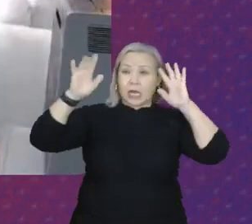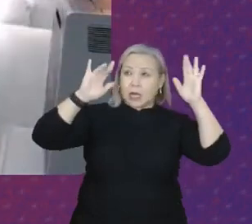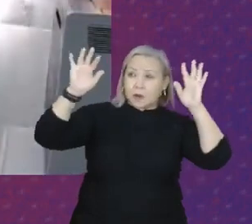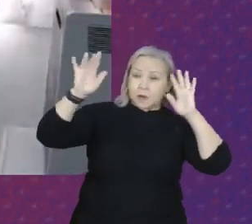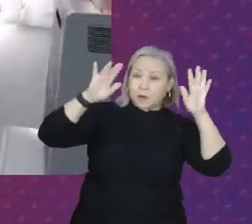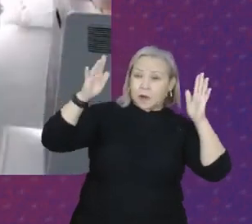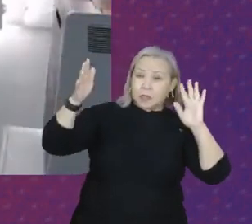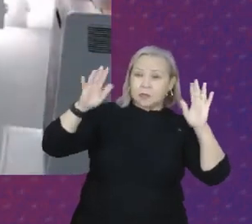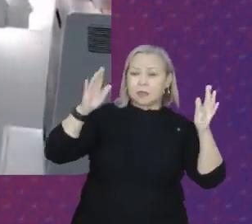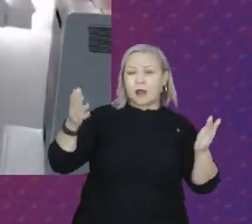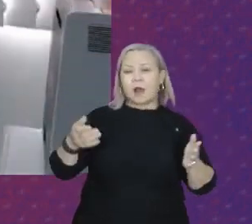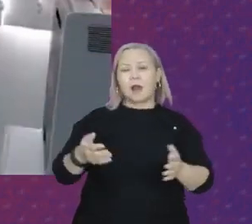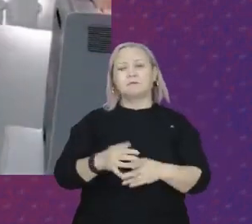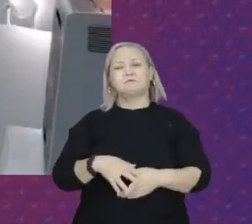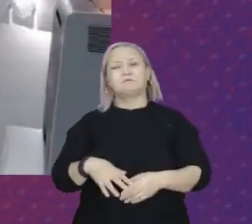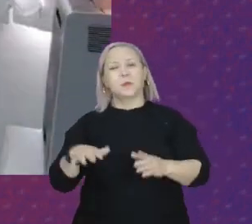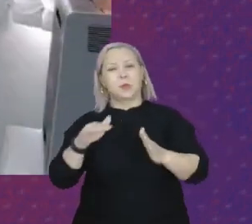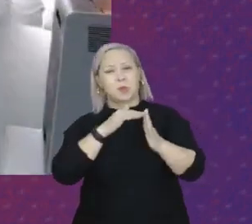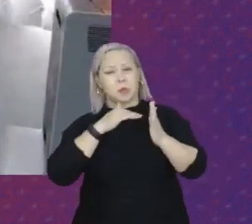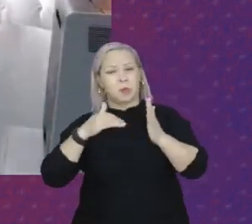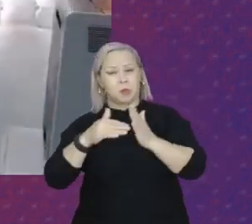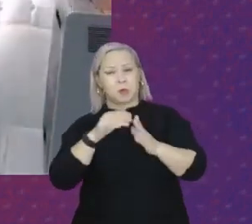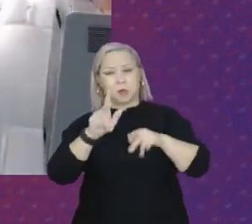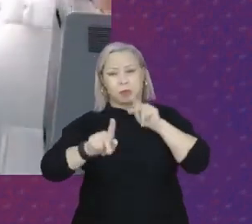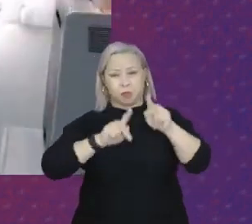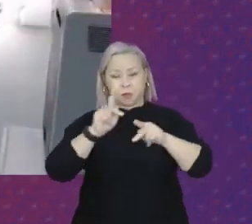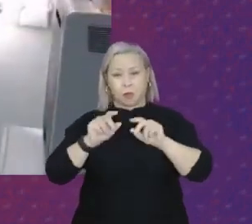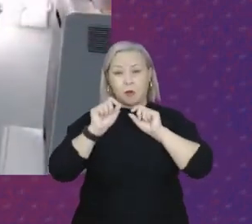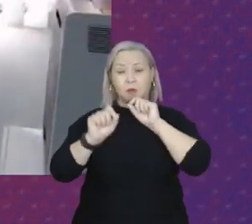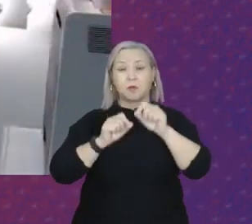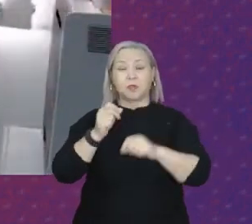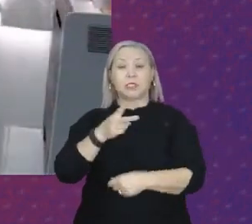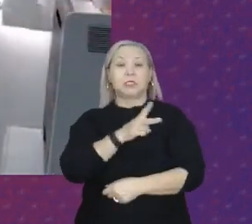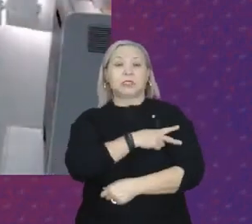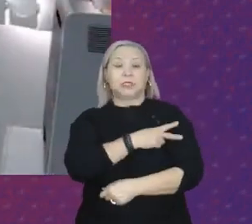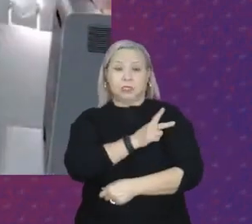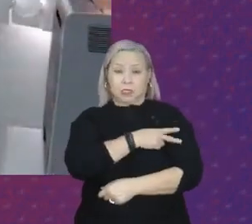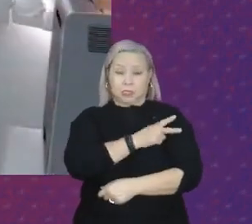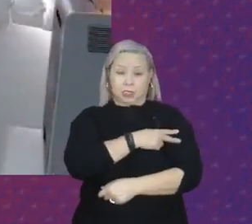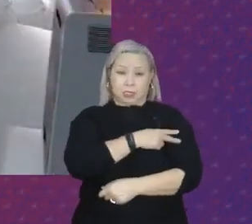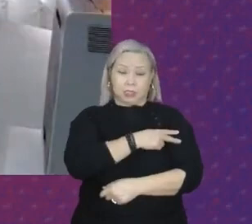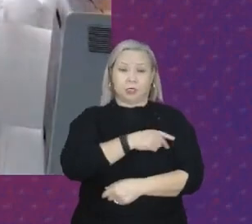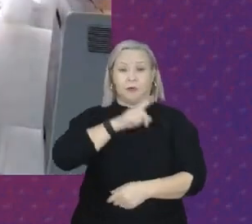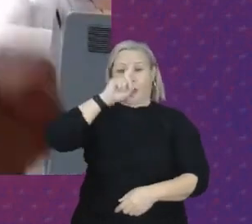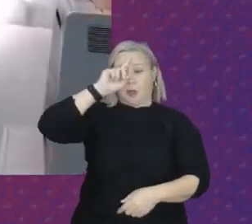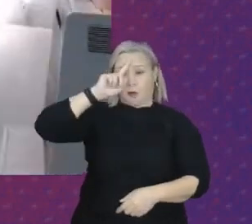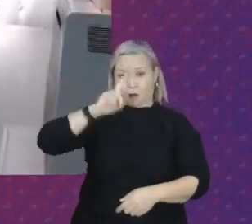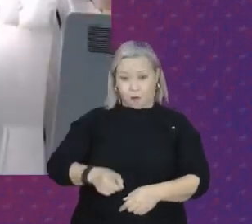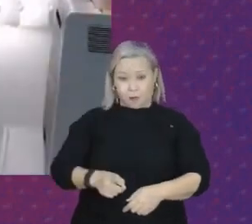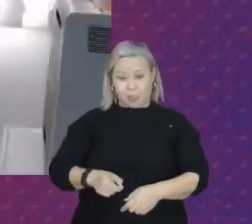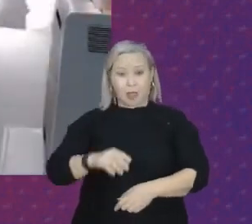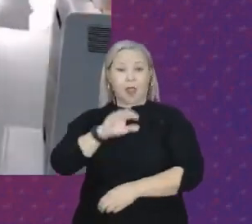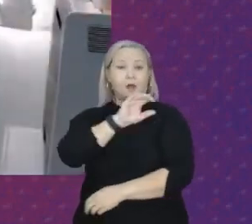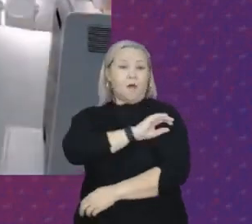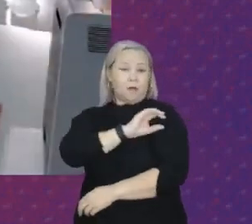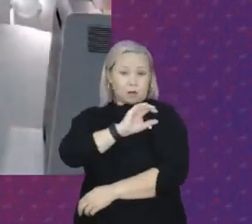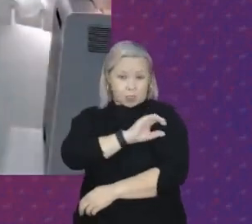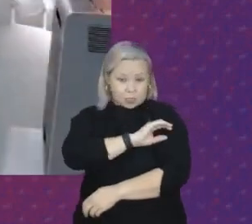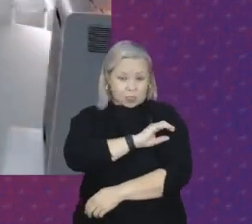vai no senso comum, de que chefiar, comandar,